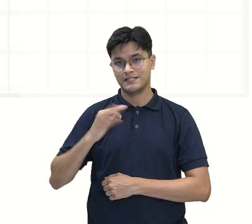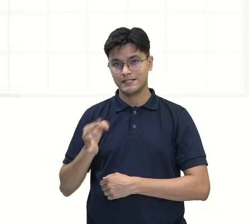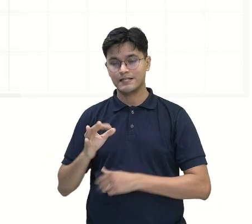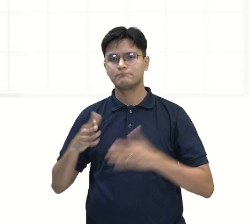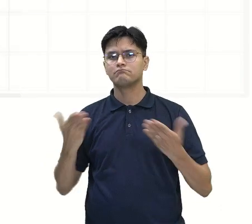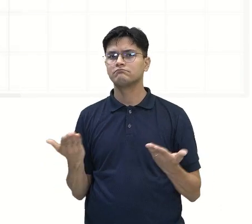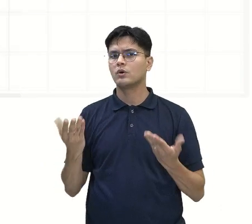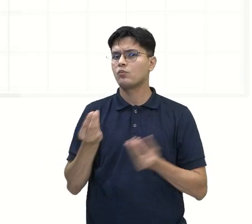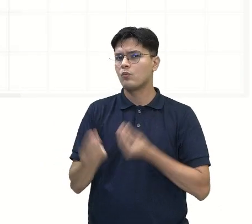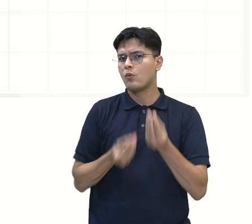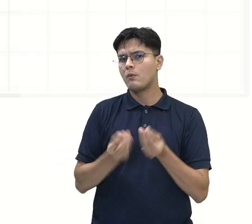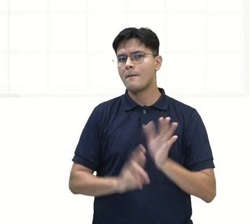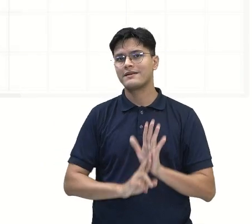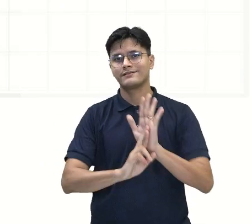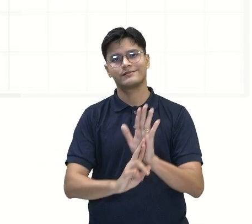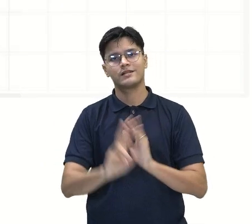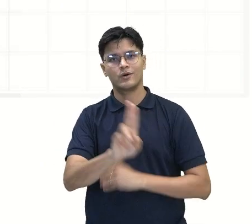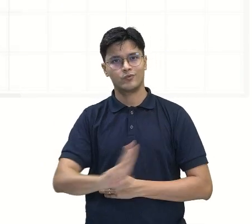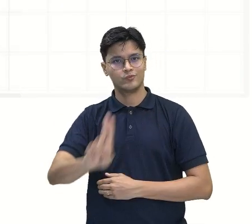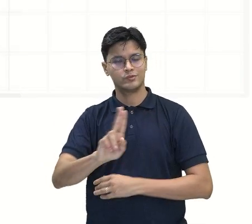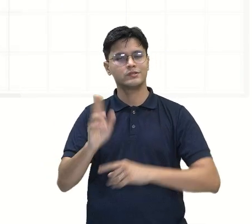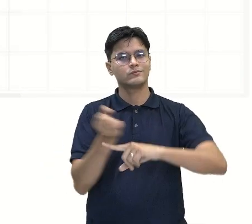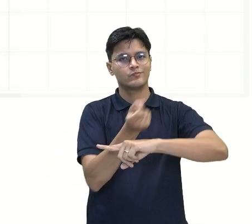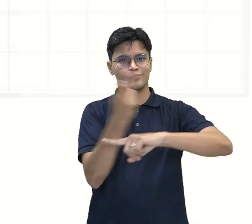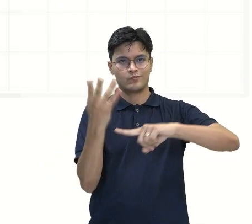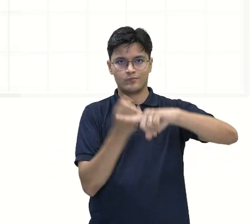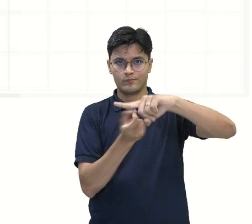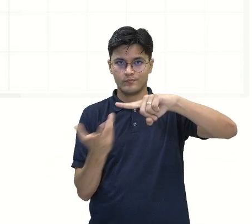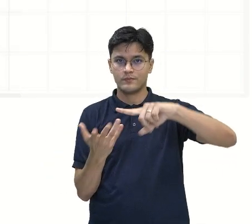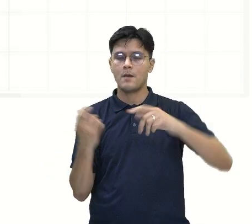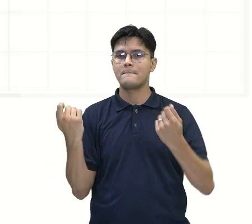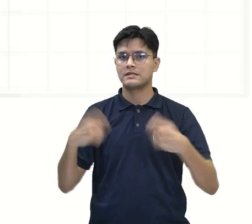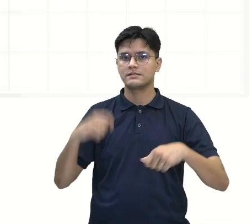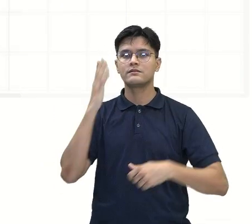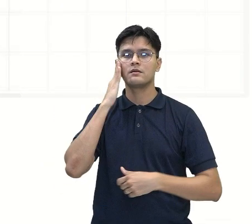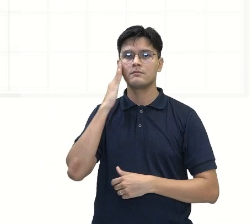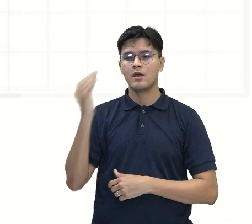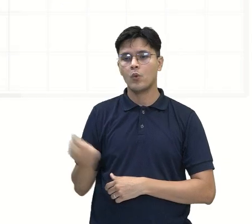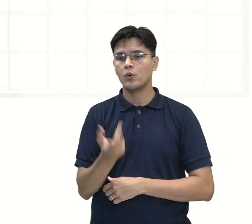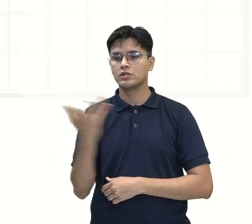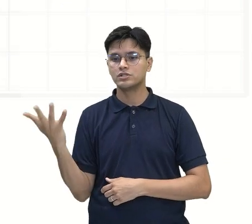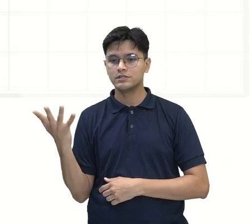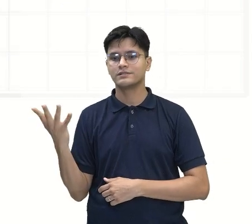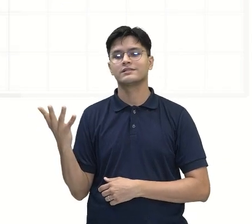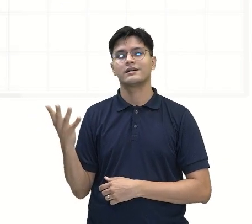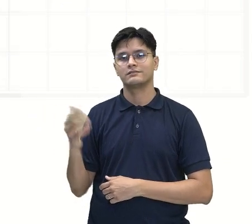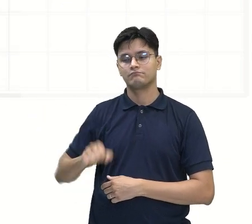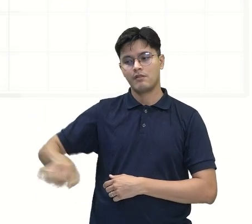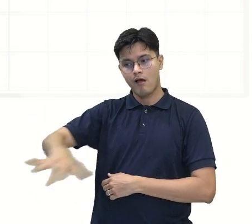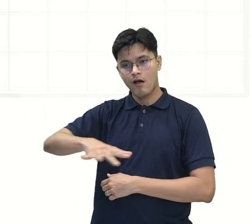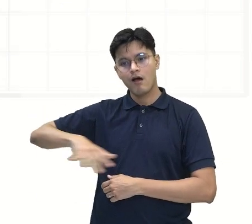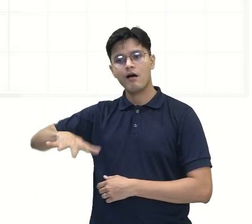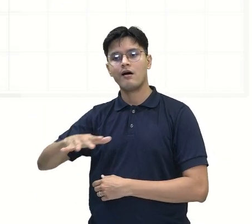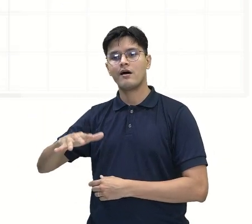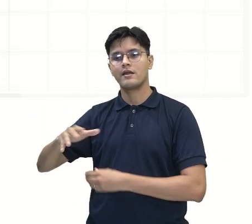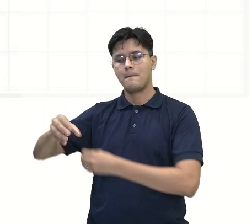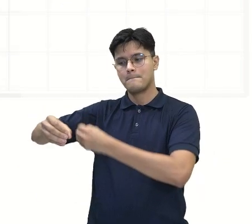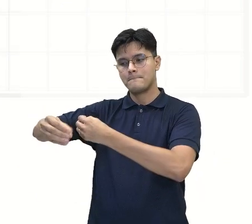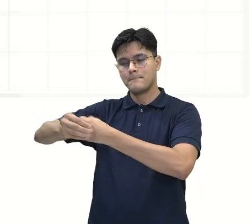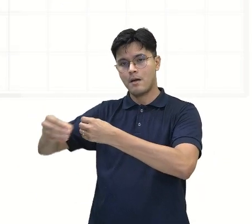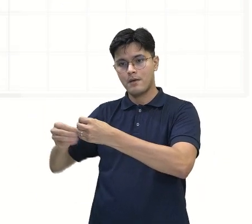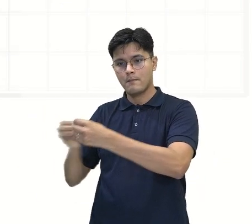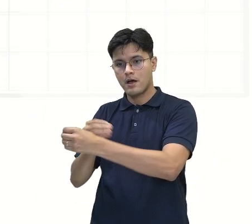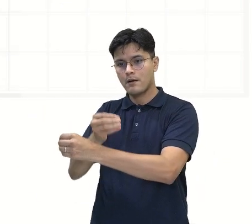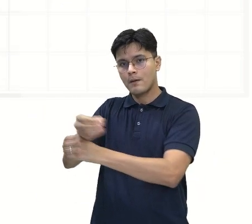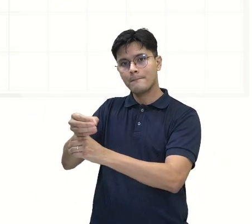pegar a população da região metropolitana de São Paulo e dividir pela população da região